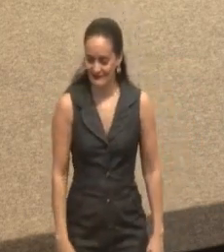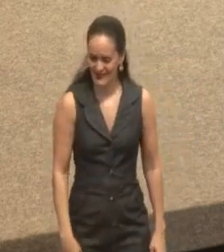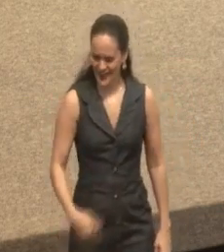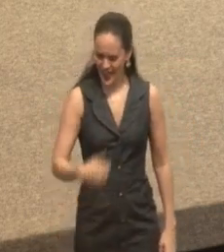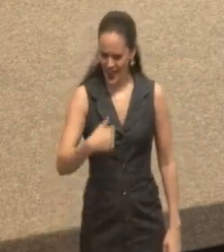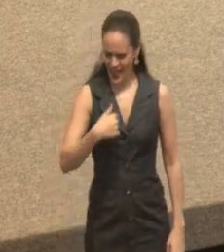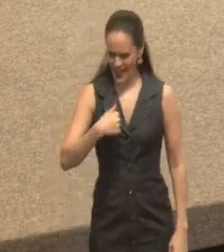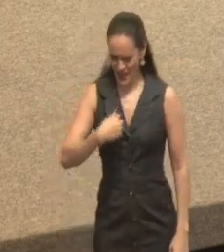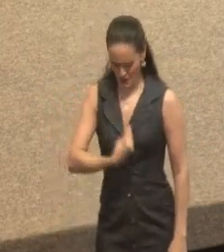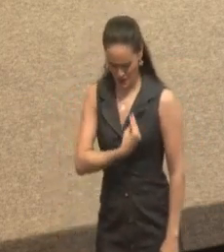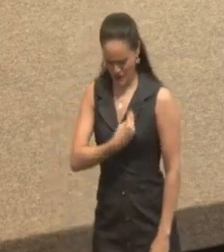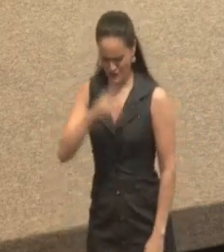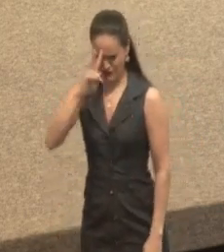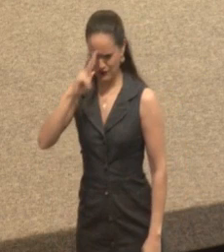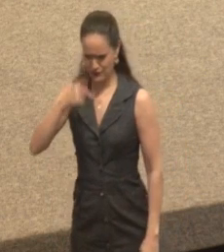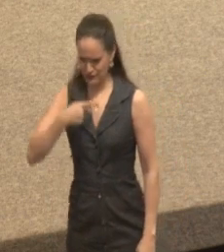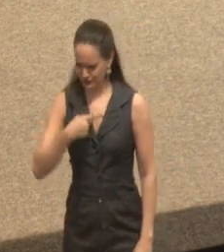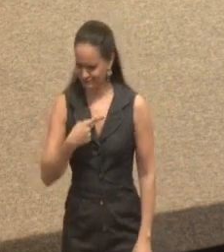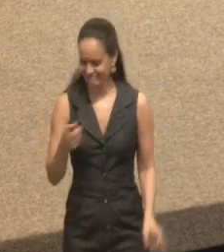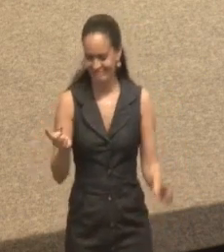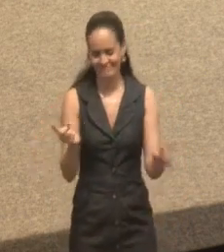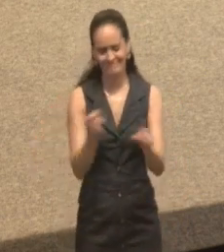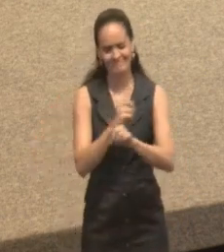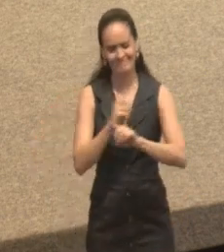mim. Eu não sou mais eu,